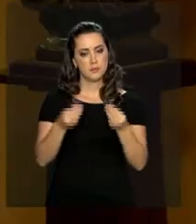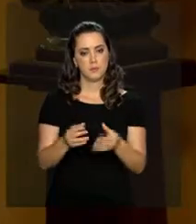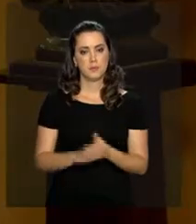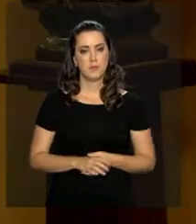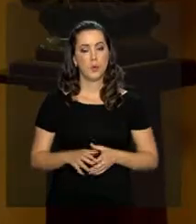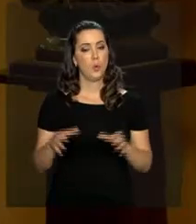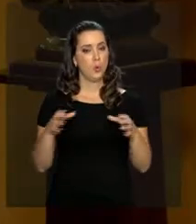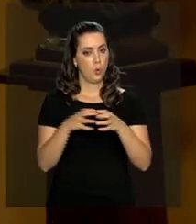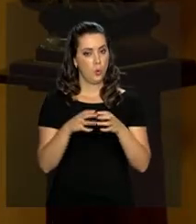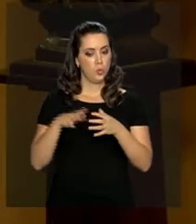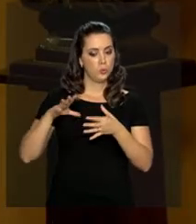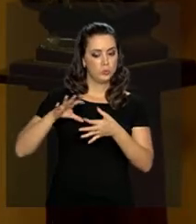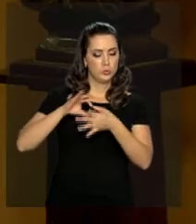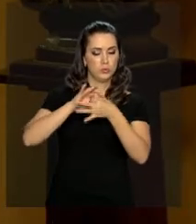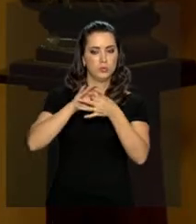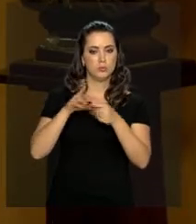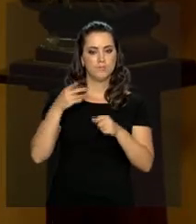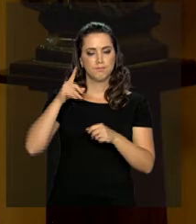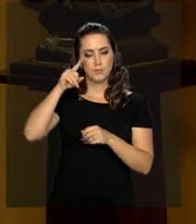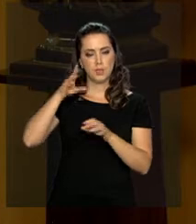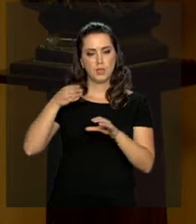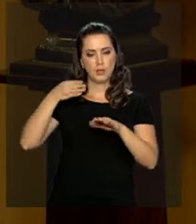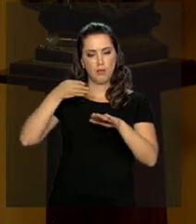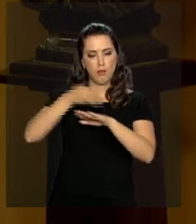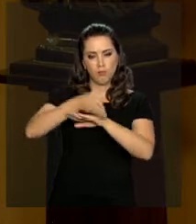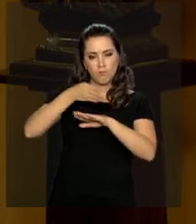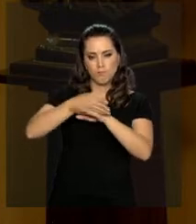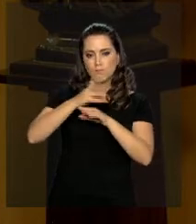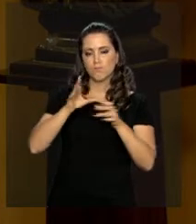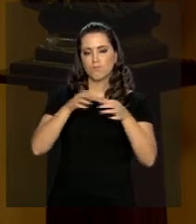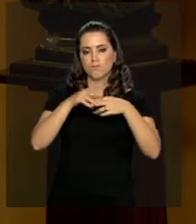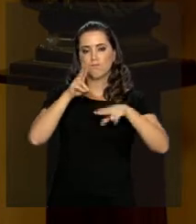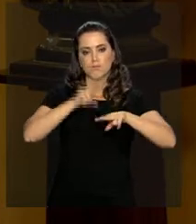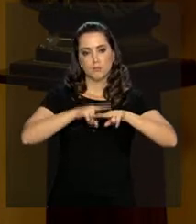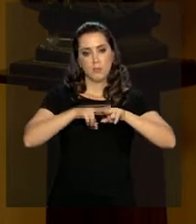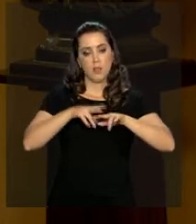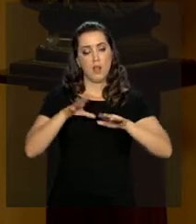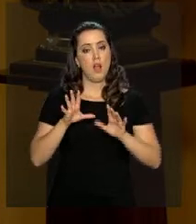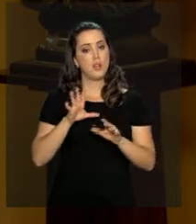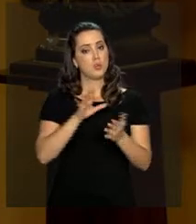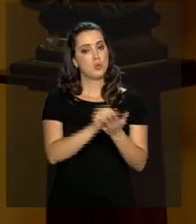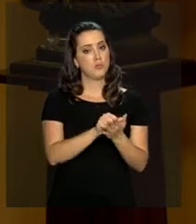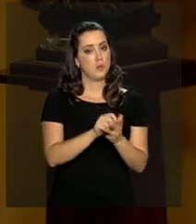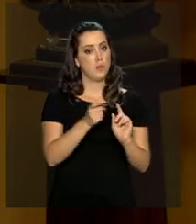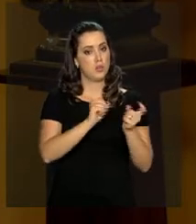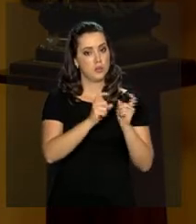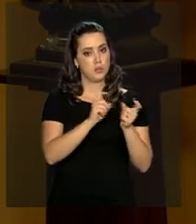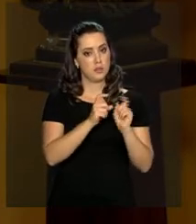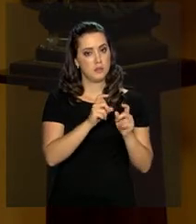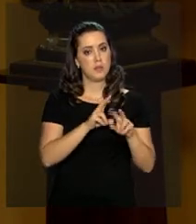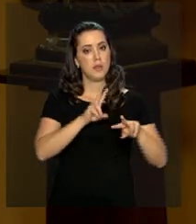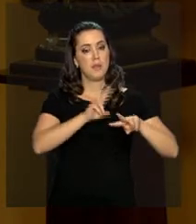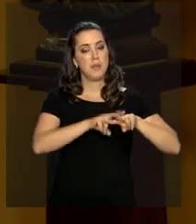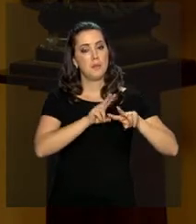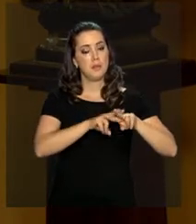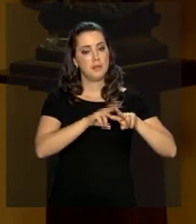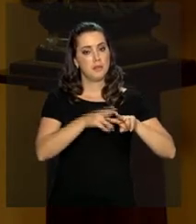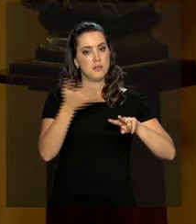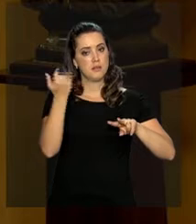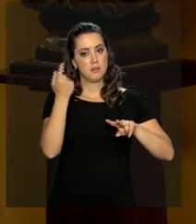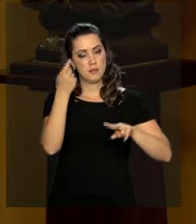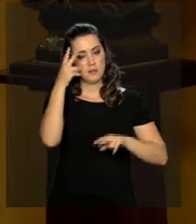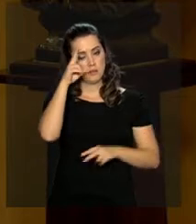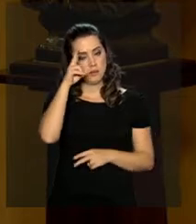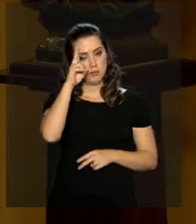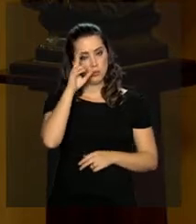força-tarefa de intervenção penitenciária do ministério da segurança pública assumiu a gestão da penitenciária agrícola de monte cristo na última